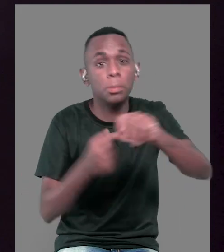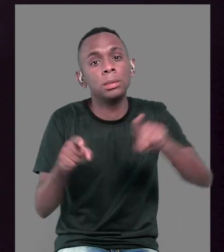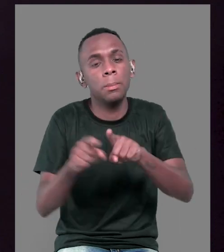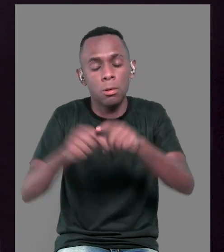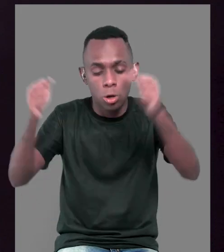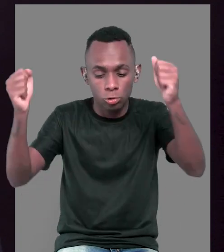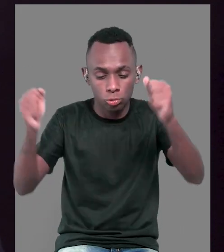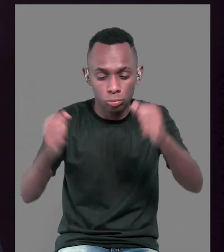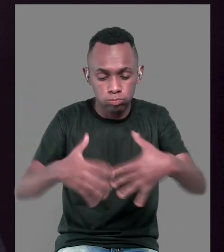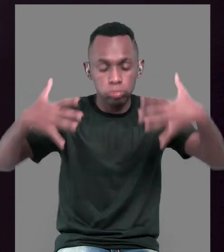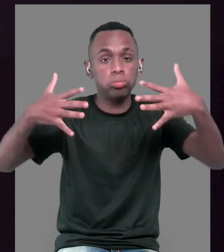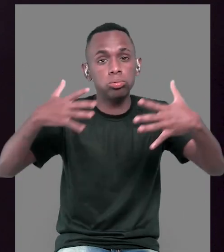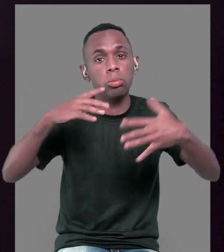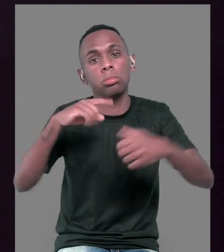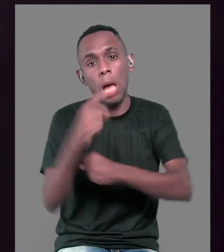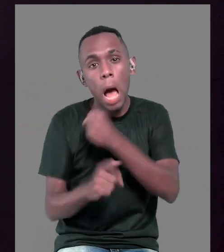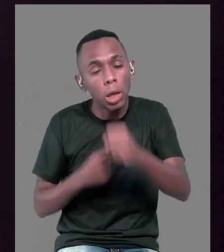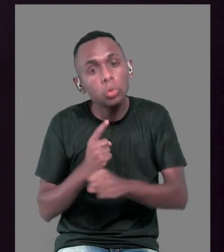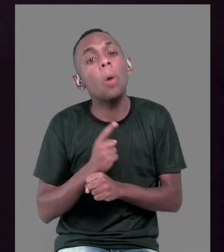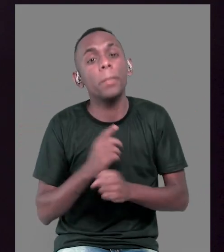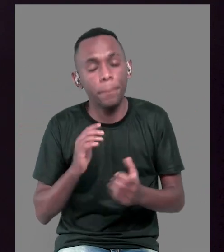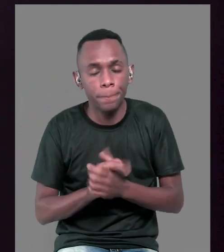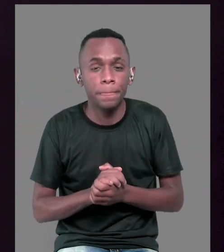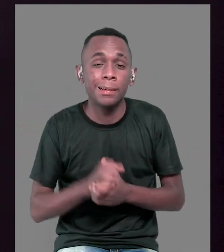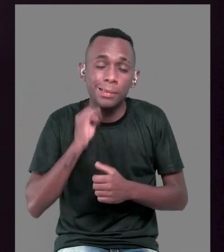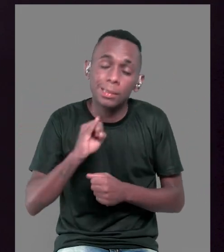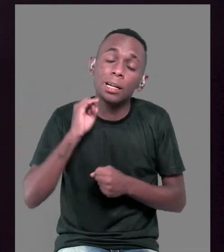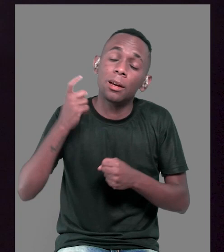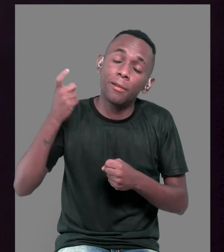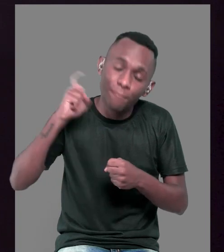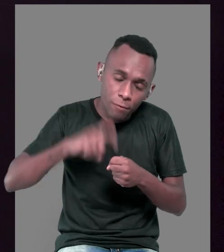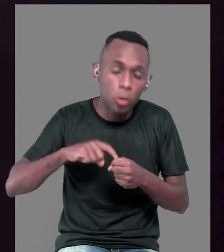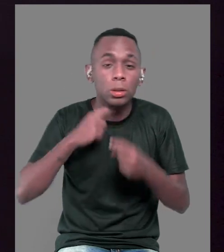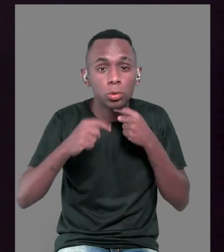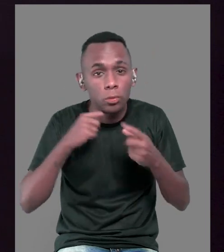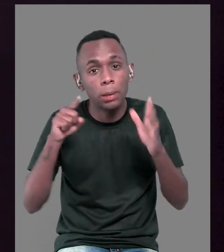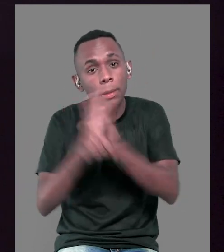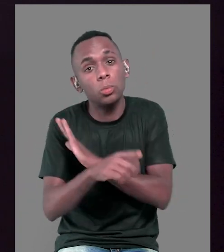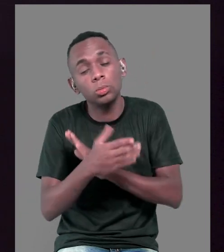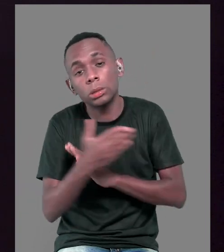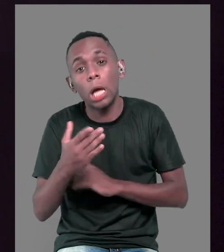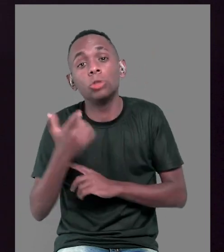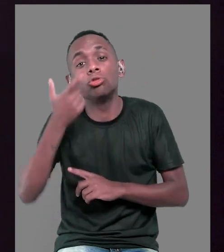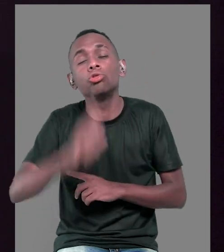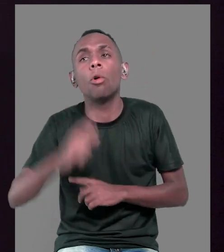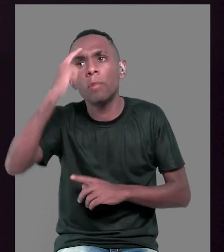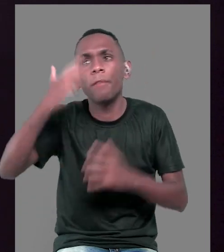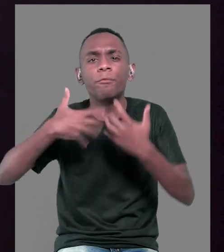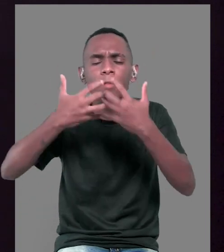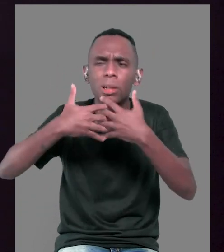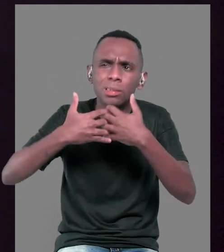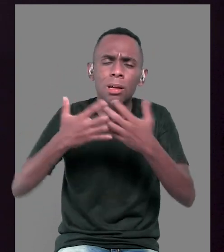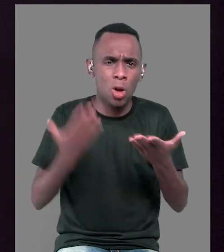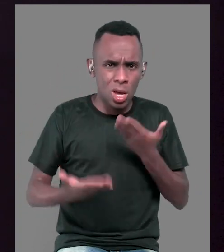atômica. Se a gente retoma essa mesma pergunta Haverá para nós